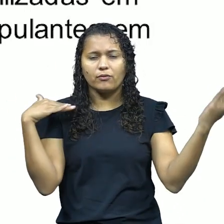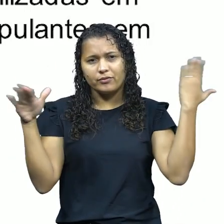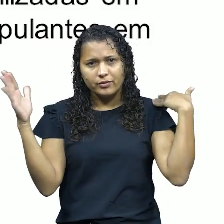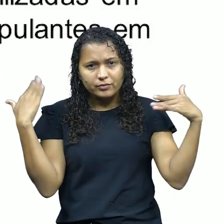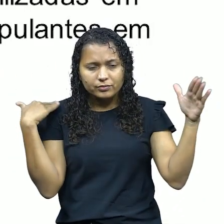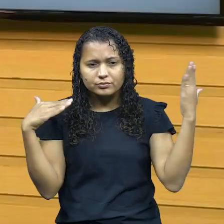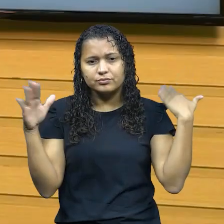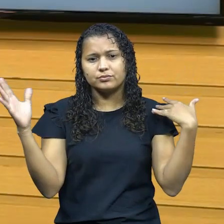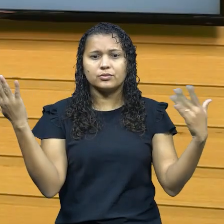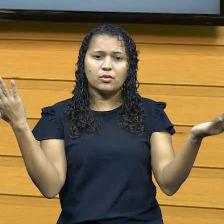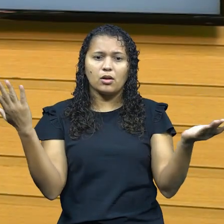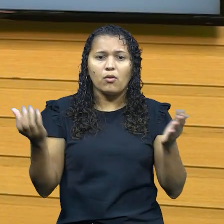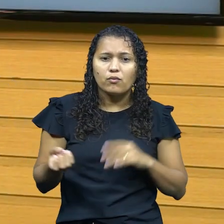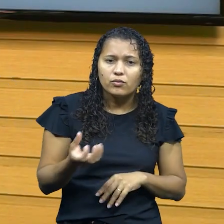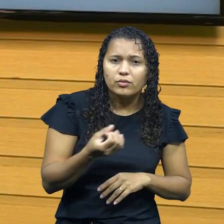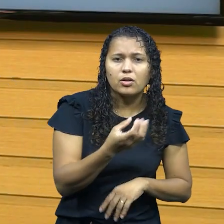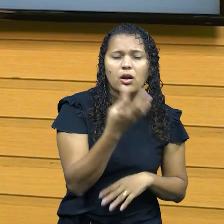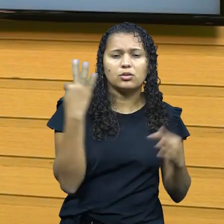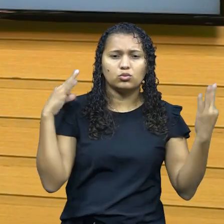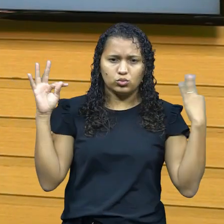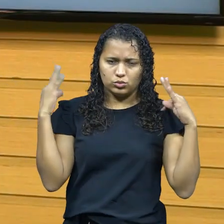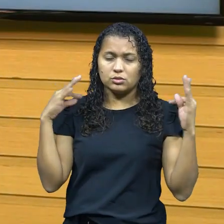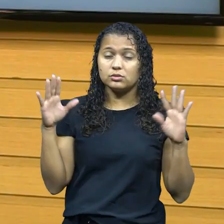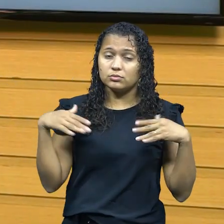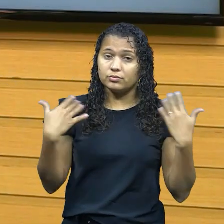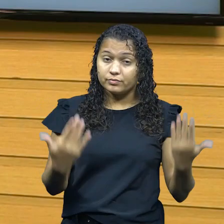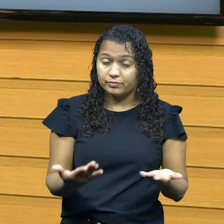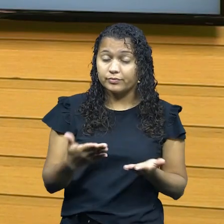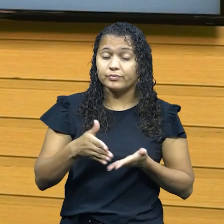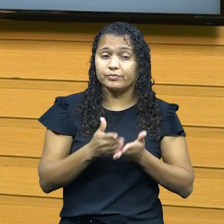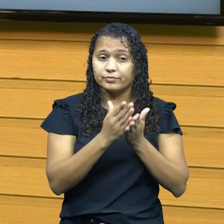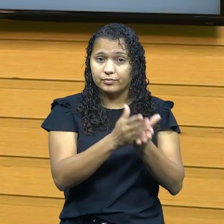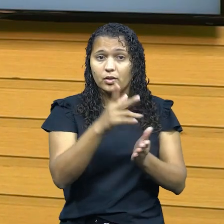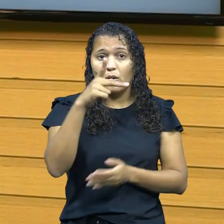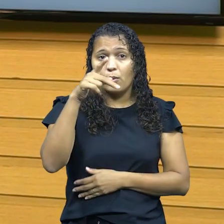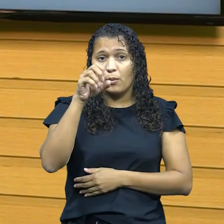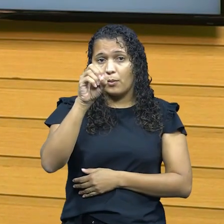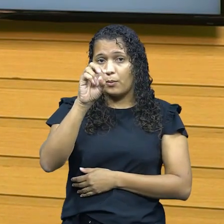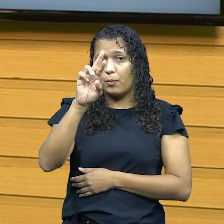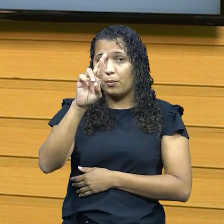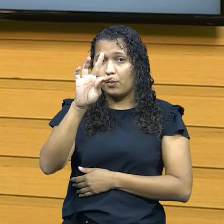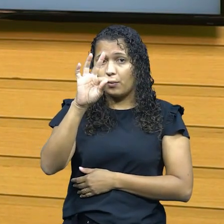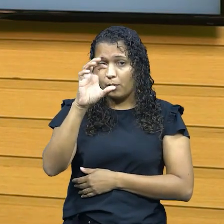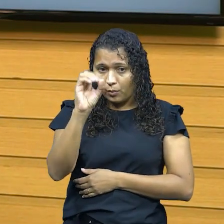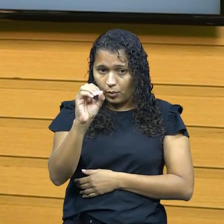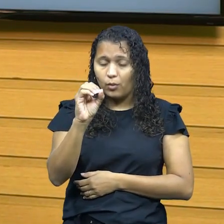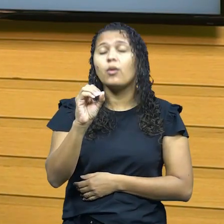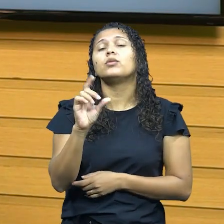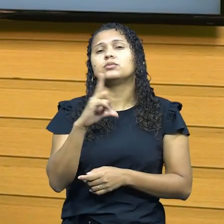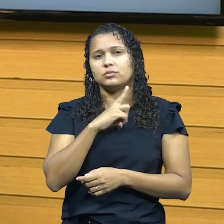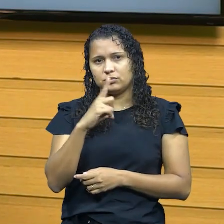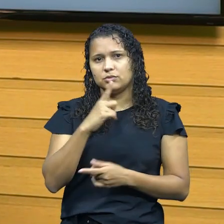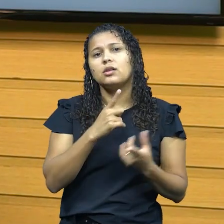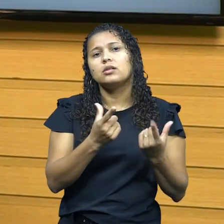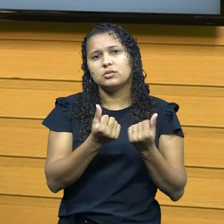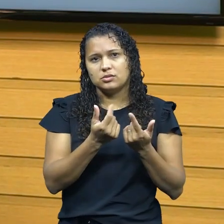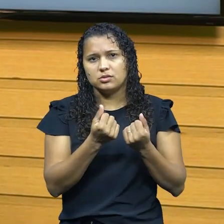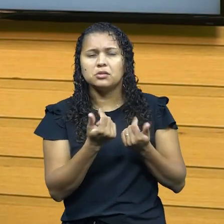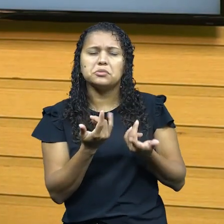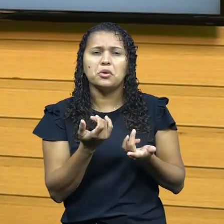de turismo. Então aqui esse porto ele é arrendado